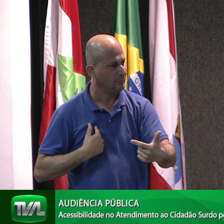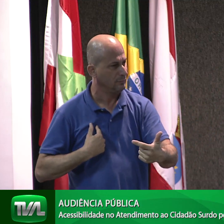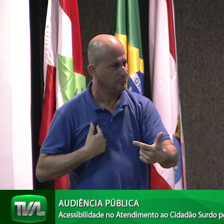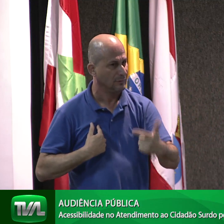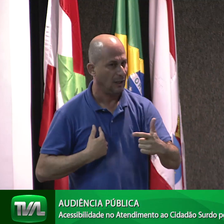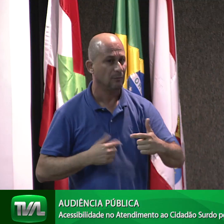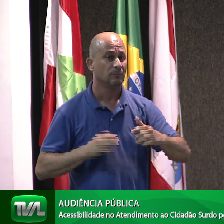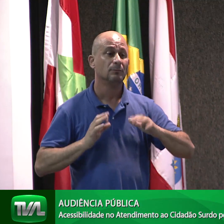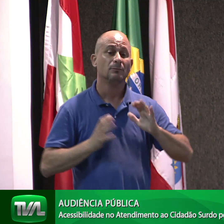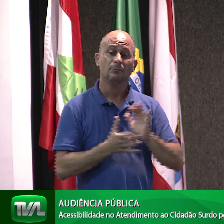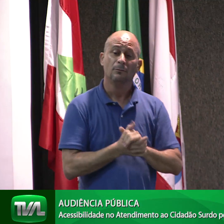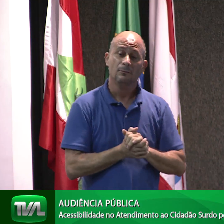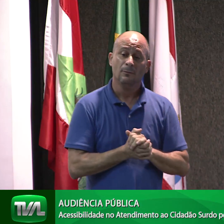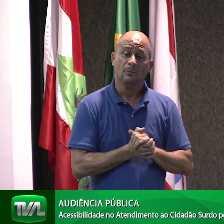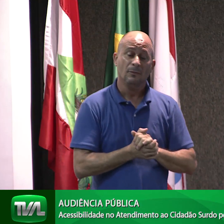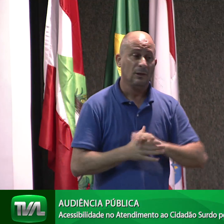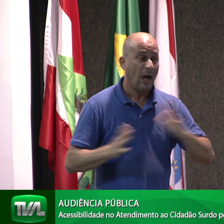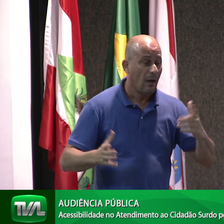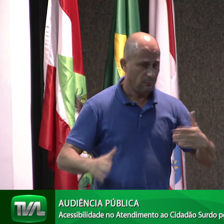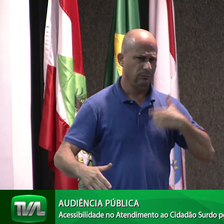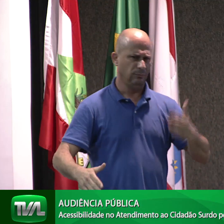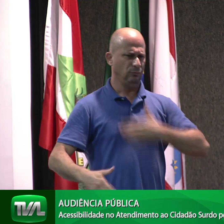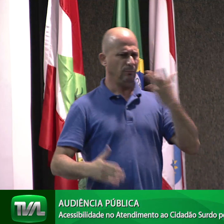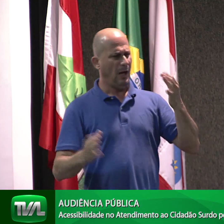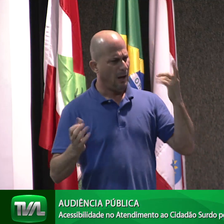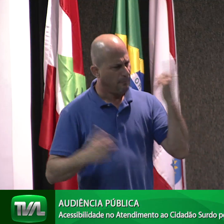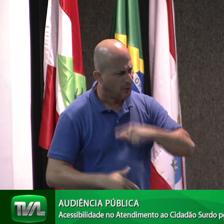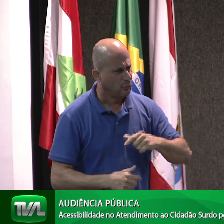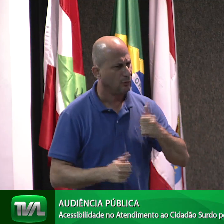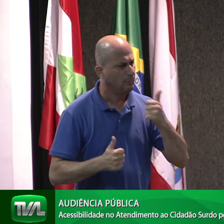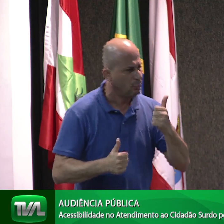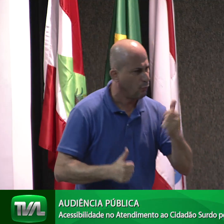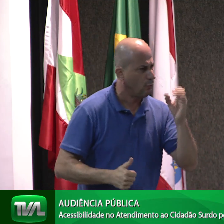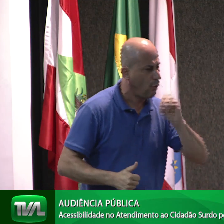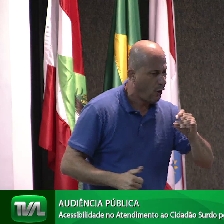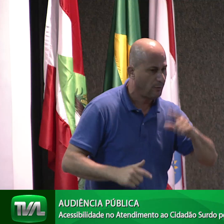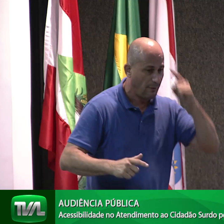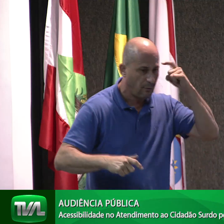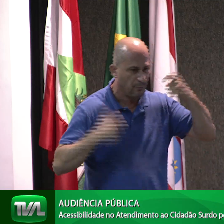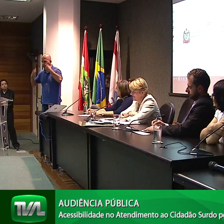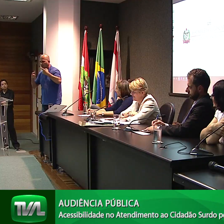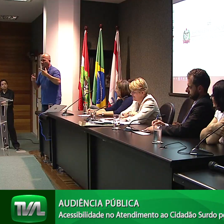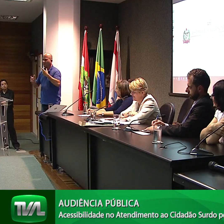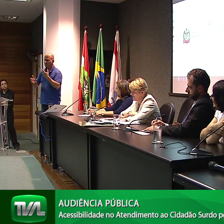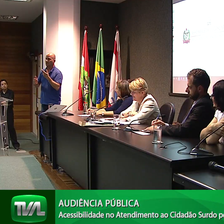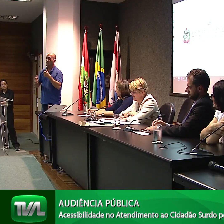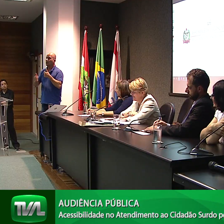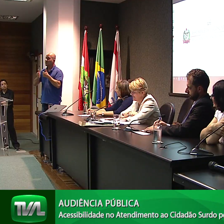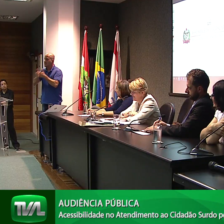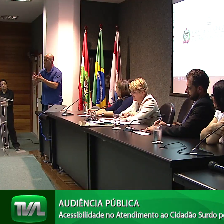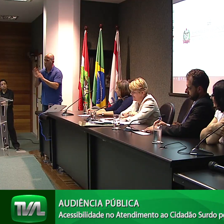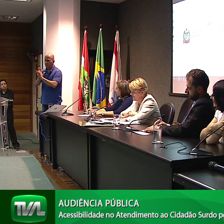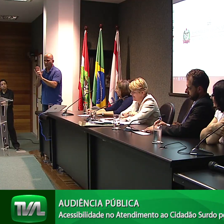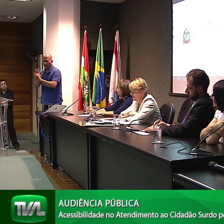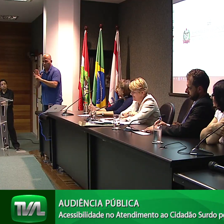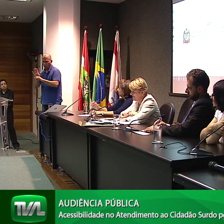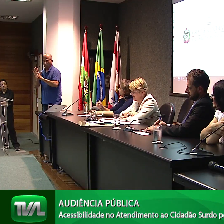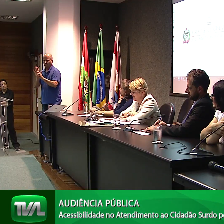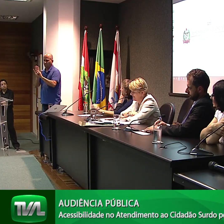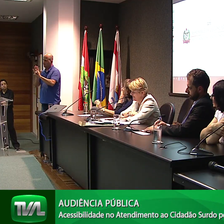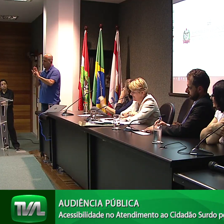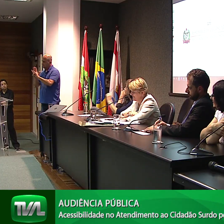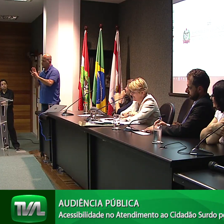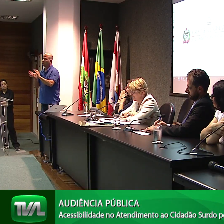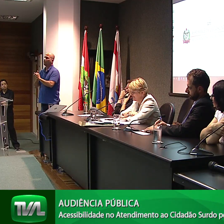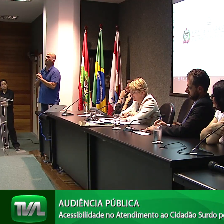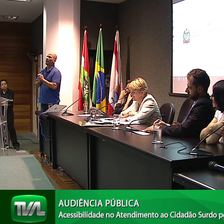e minha esposa em segundo lugar. E o que aconteceu? A gente ficou surpresa, conseguimos, ótimo, vamos preparar a documentação,